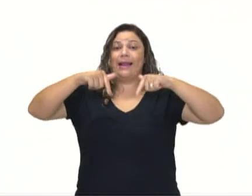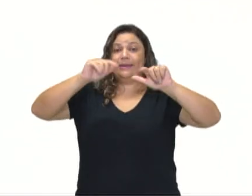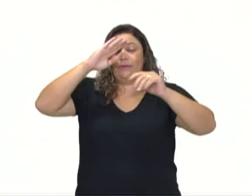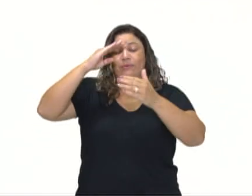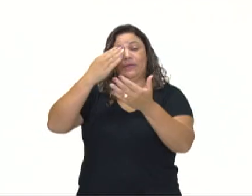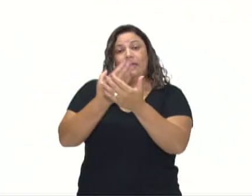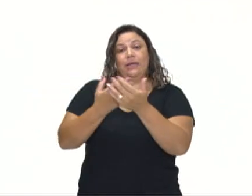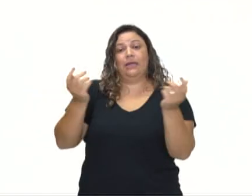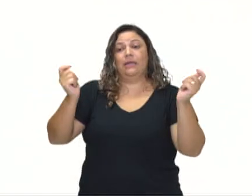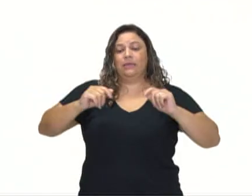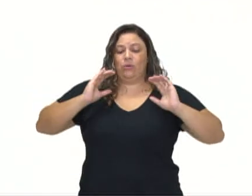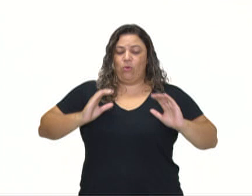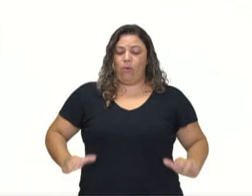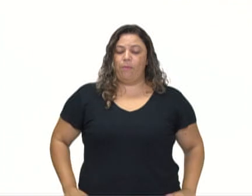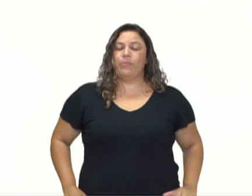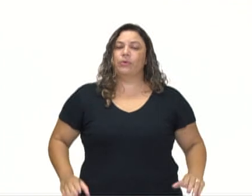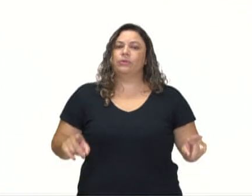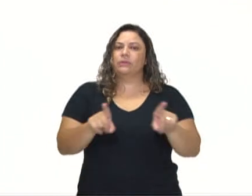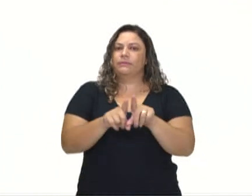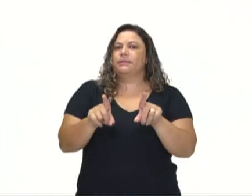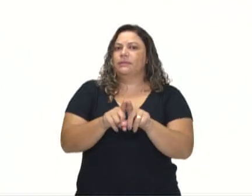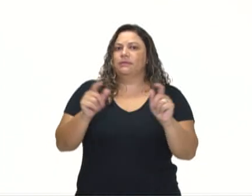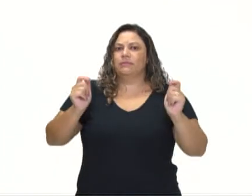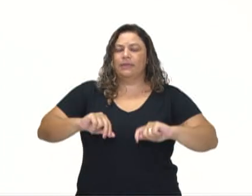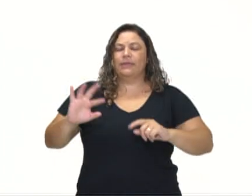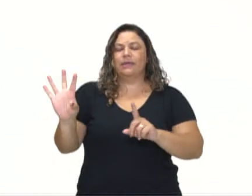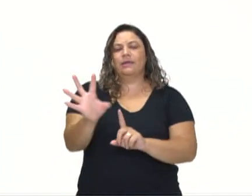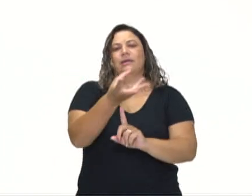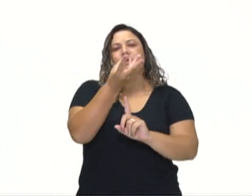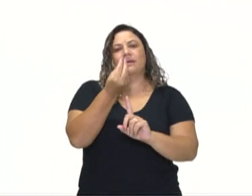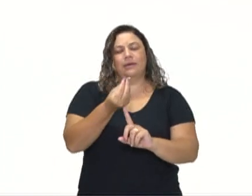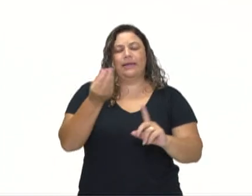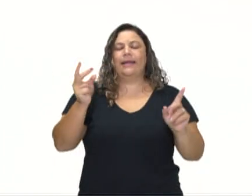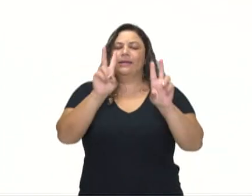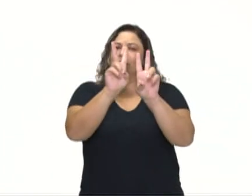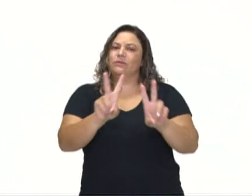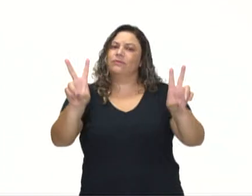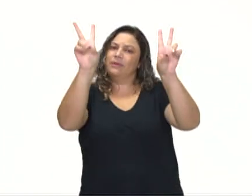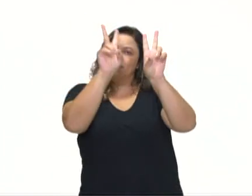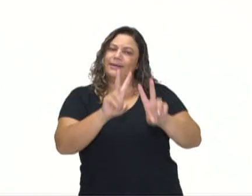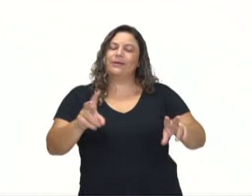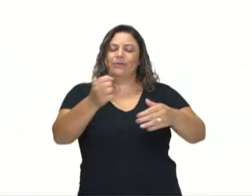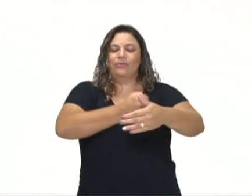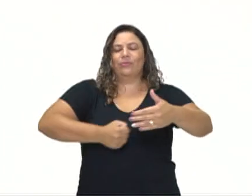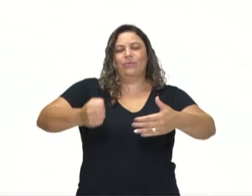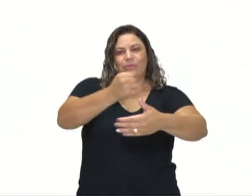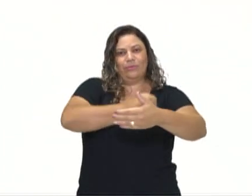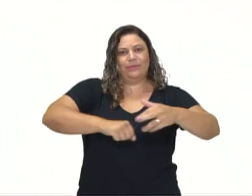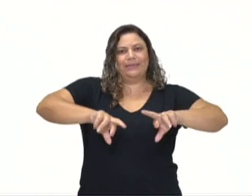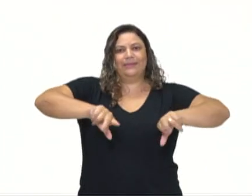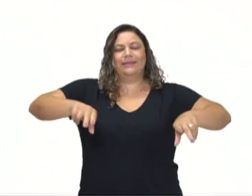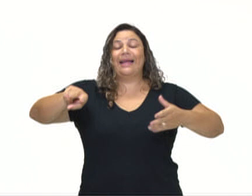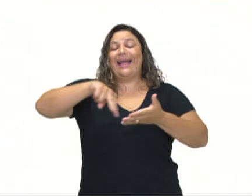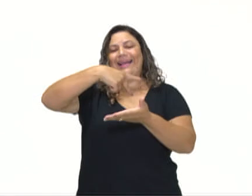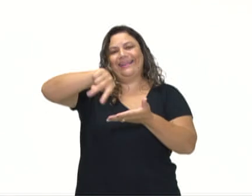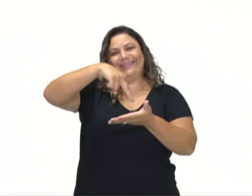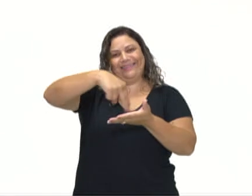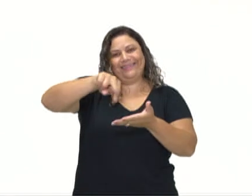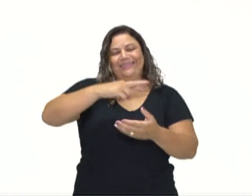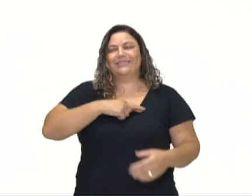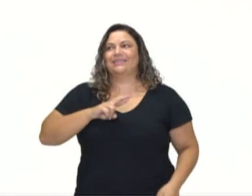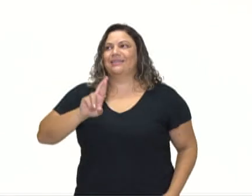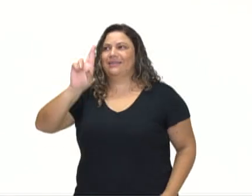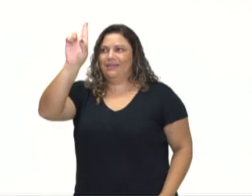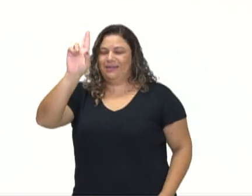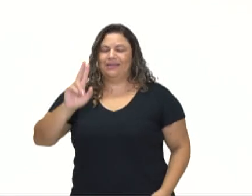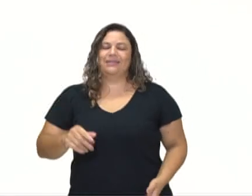os comportamentos, a arte, os valores, a culinária, as danças, a